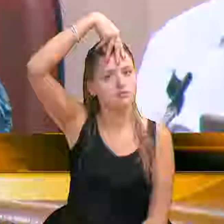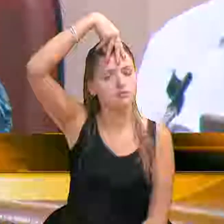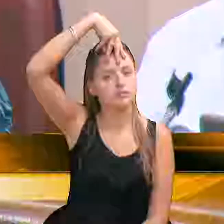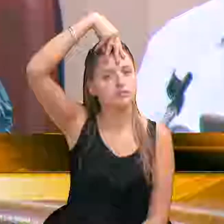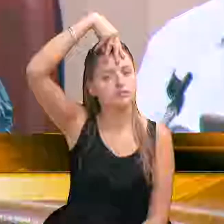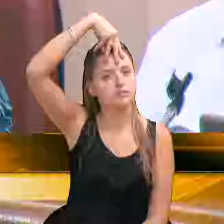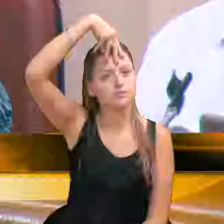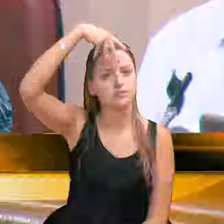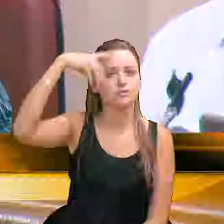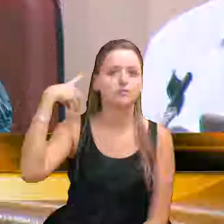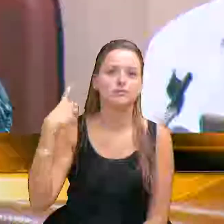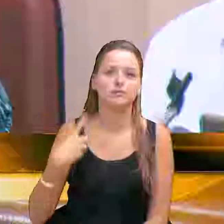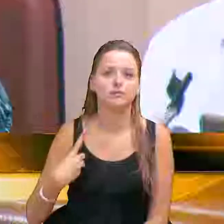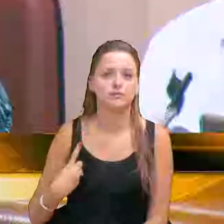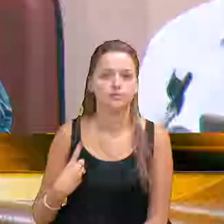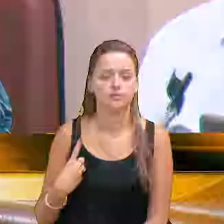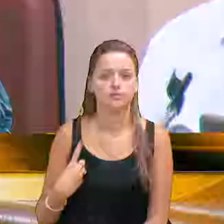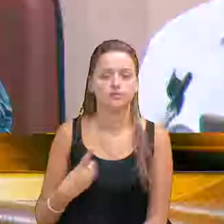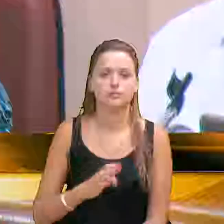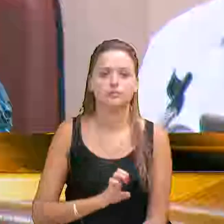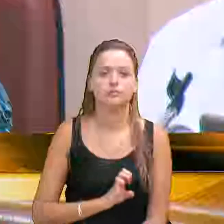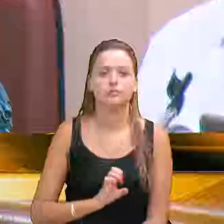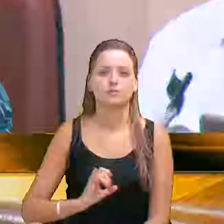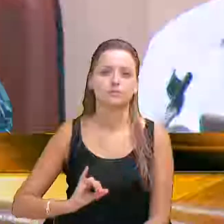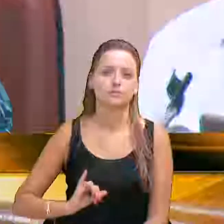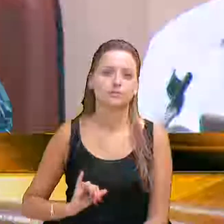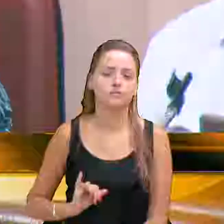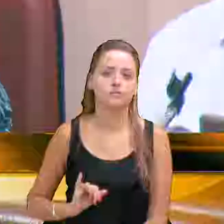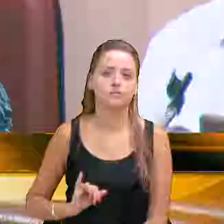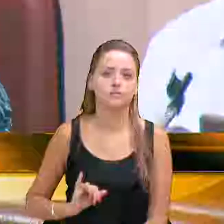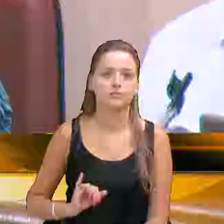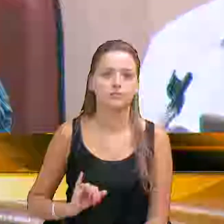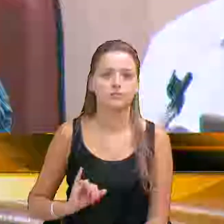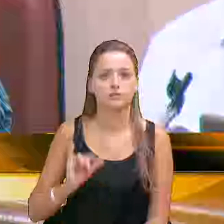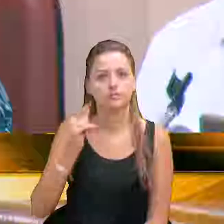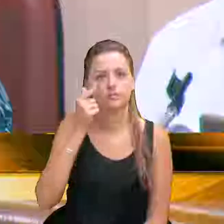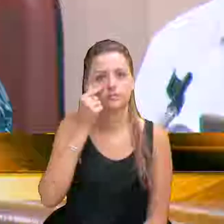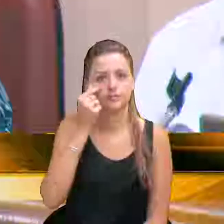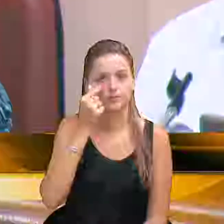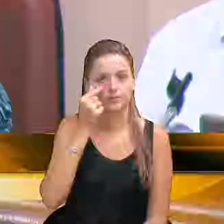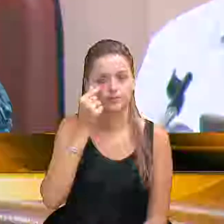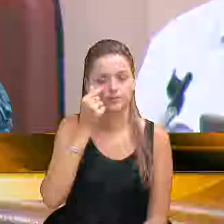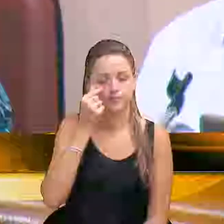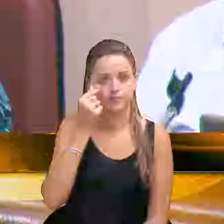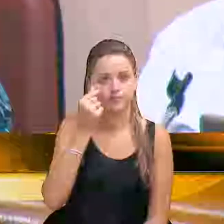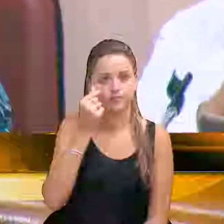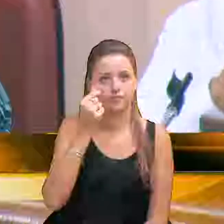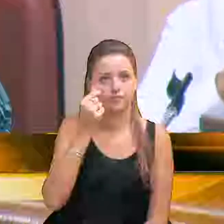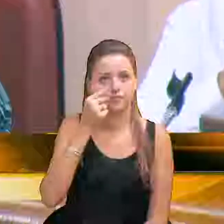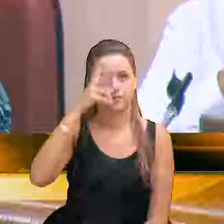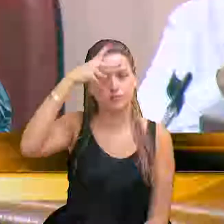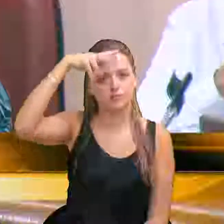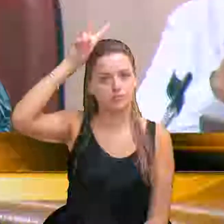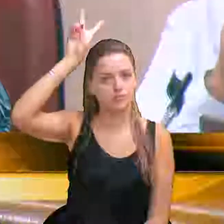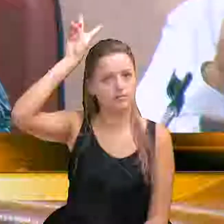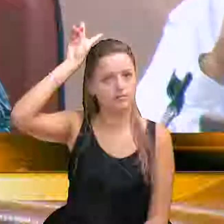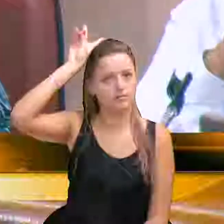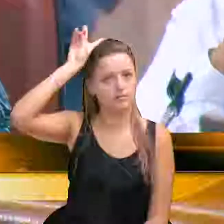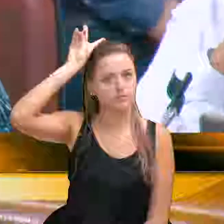Girardi, Denise Pessoa, Edi Carlos Pereira de Souza, Edio Elói Frisso, Edson da